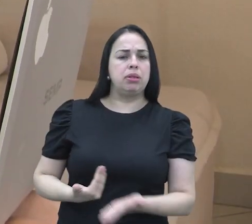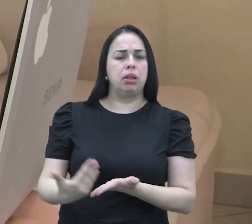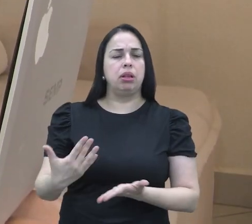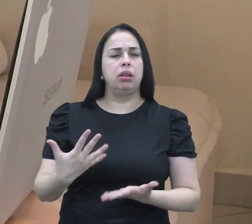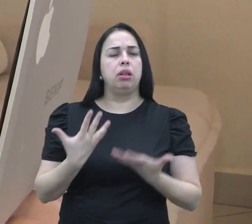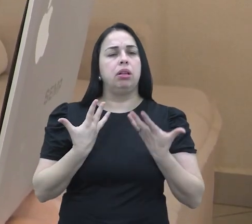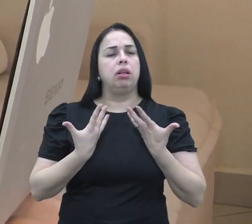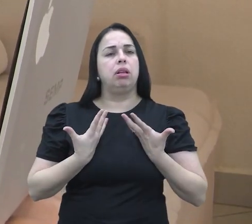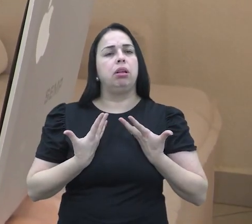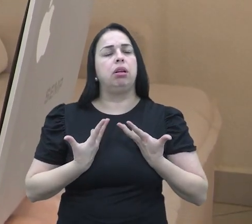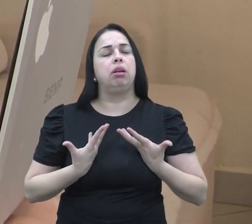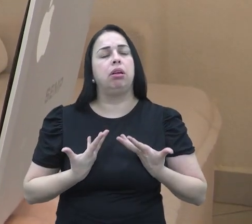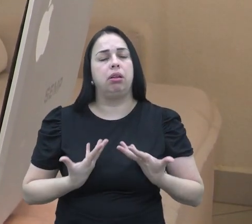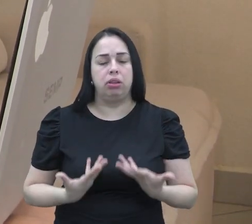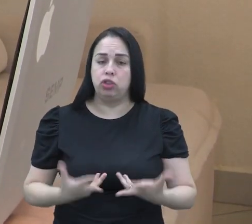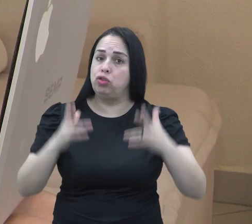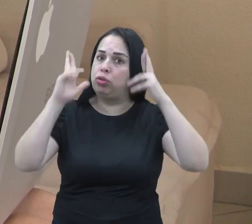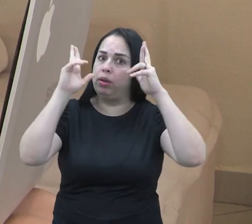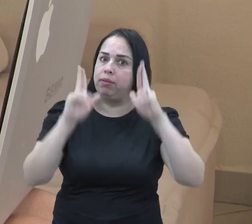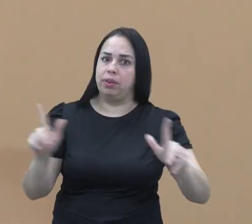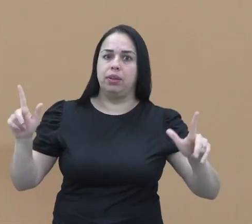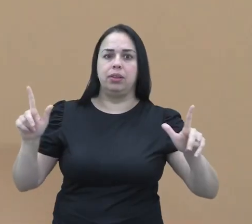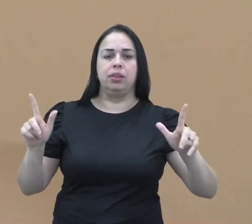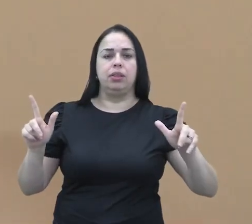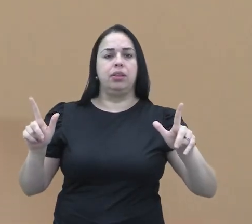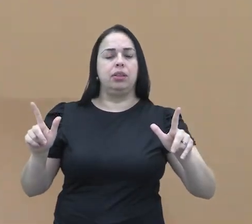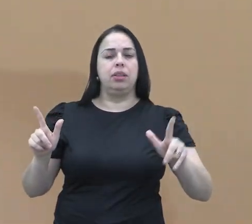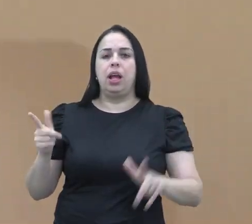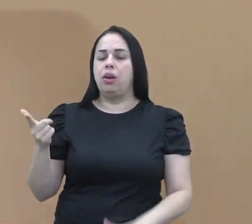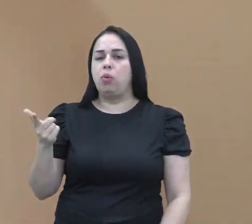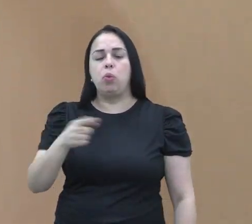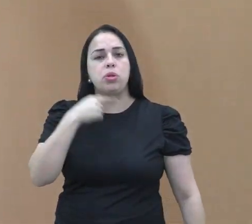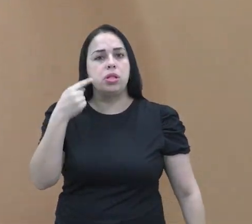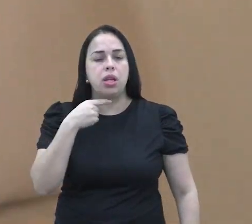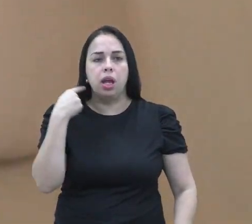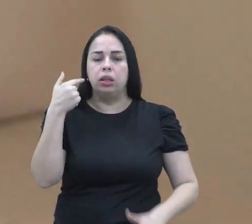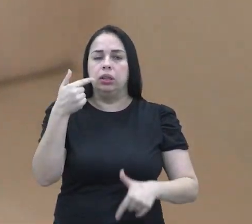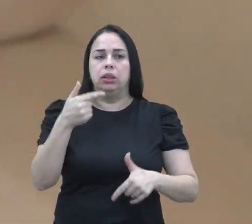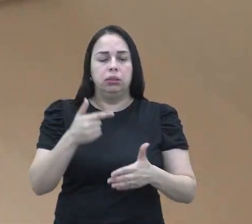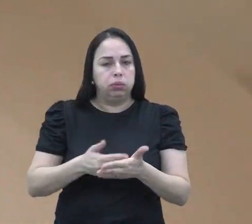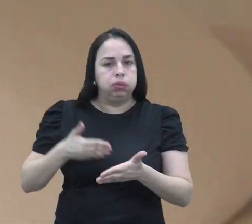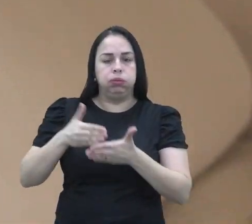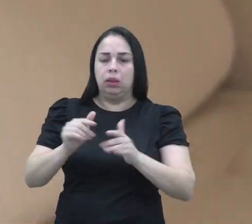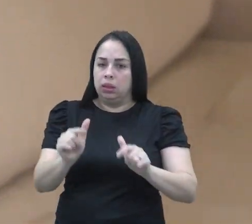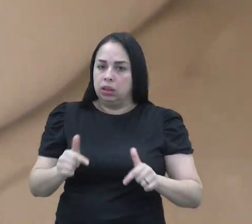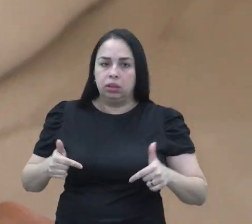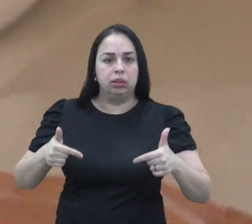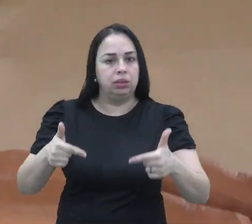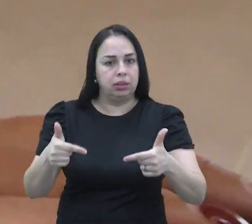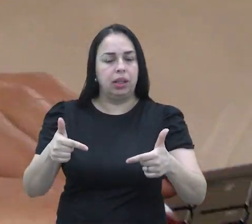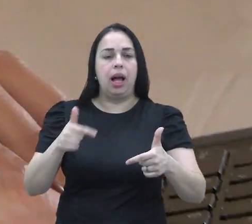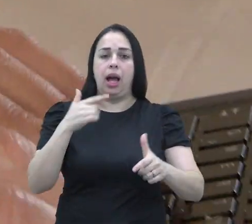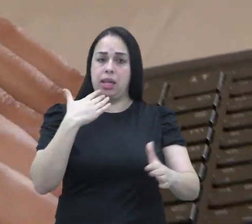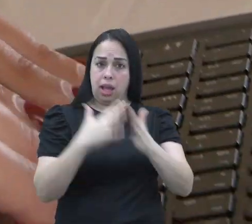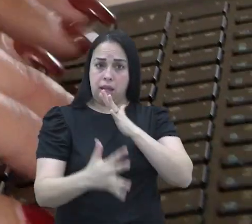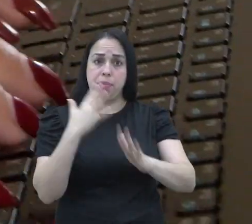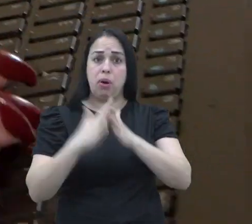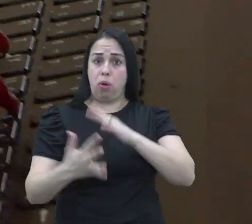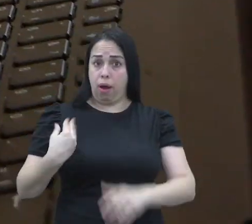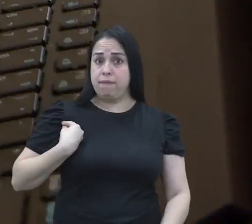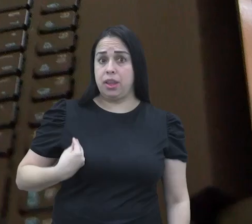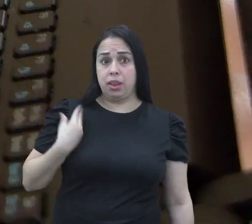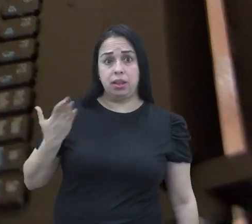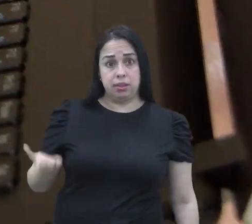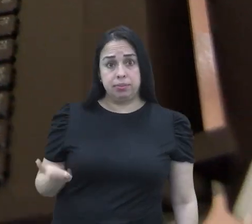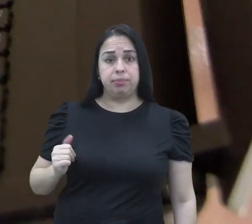professora começou a sentir um cansaço fora do normal, que se tornou incapacitante e atrapalhou o rendimento dela dentro e fora